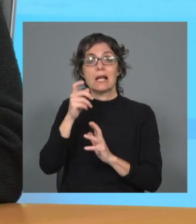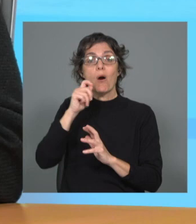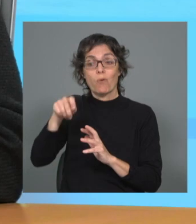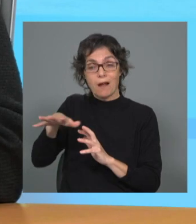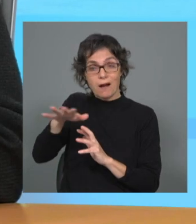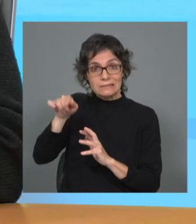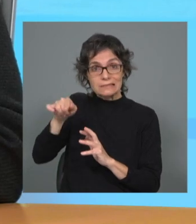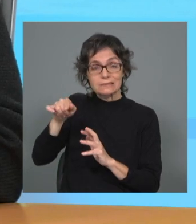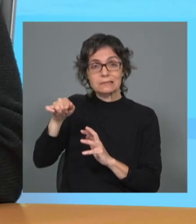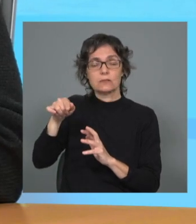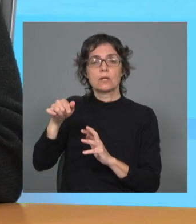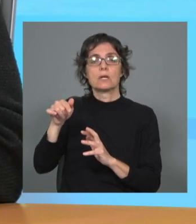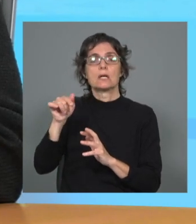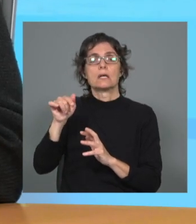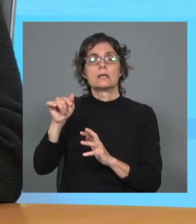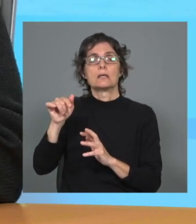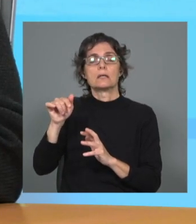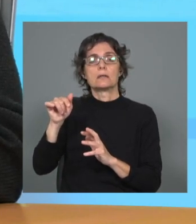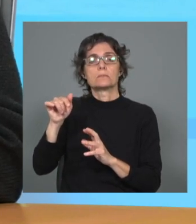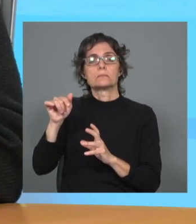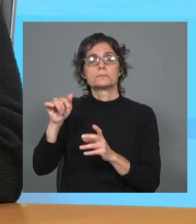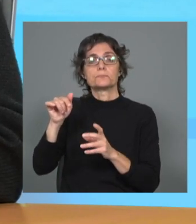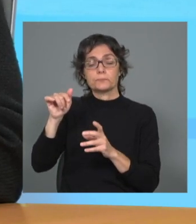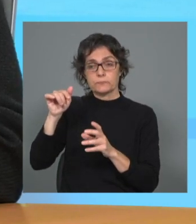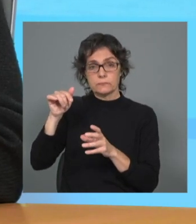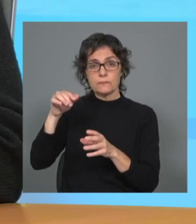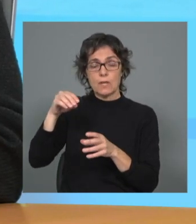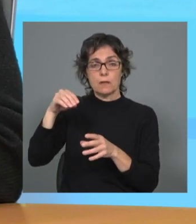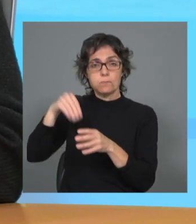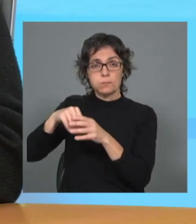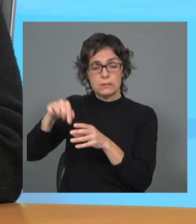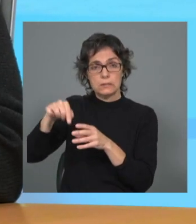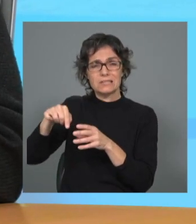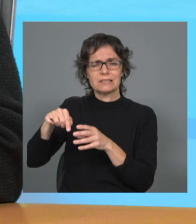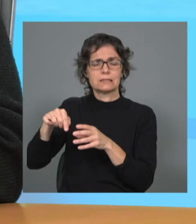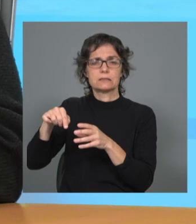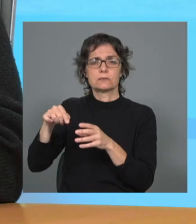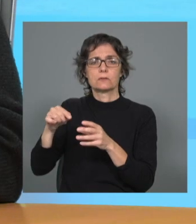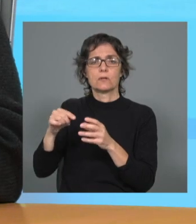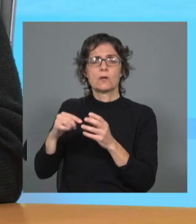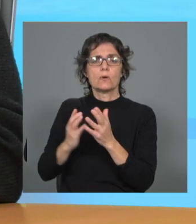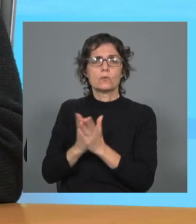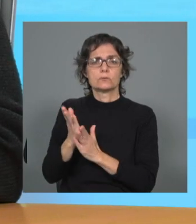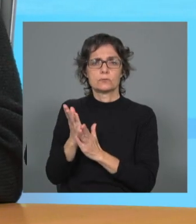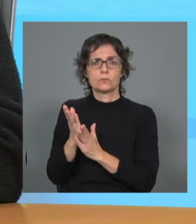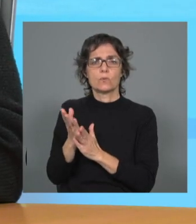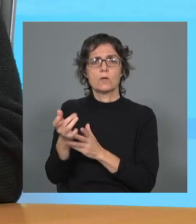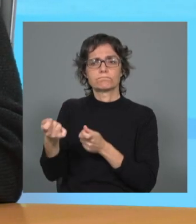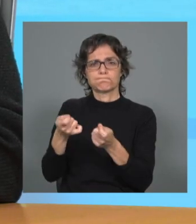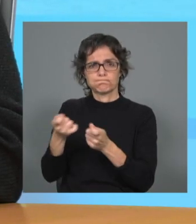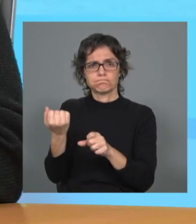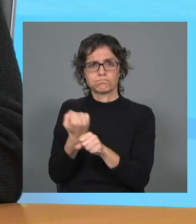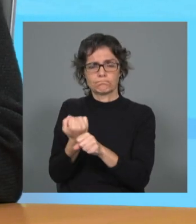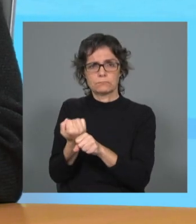Ucrânia mantém postos avançados dentro da Ucrânia, tem tido que largar uns,